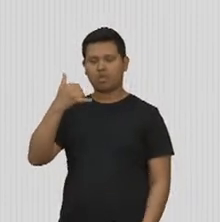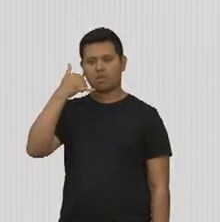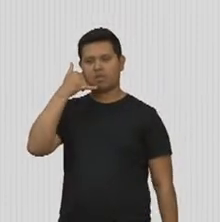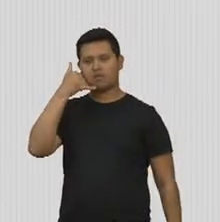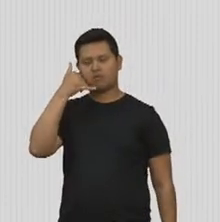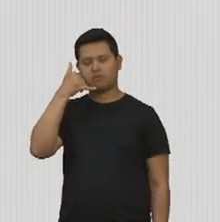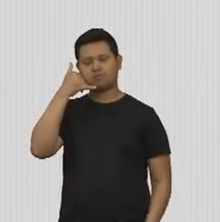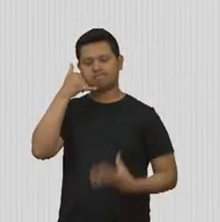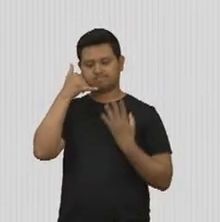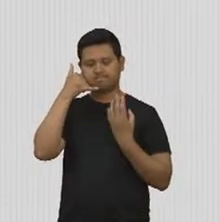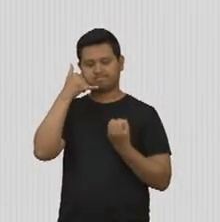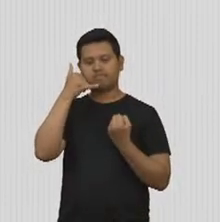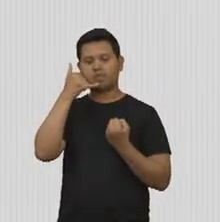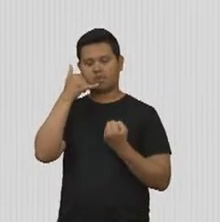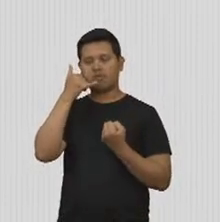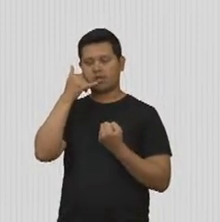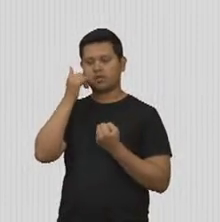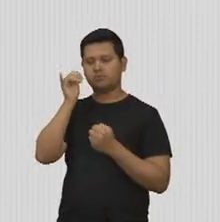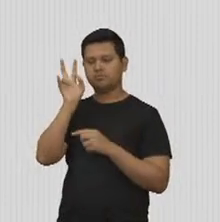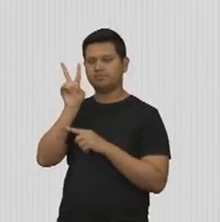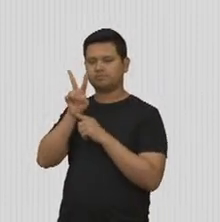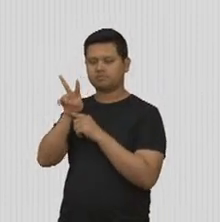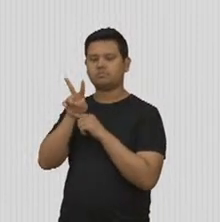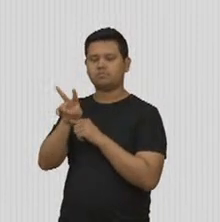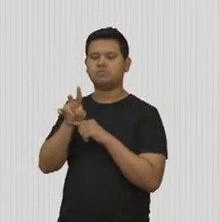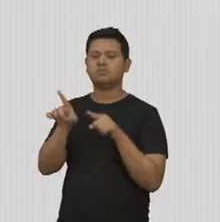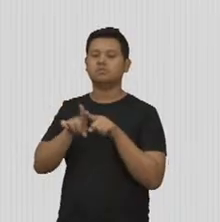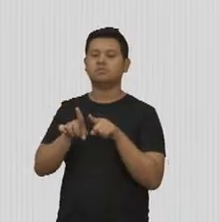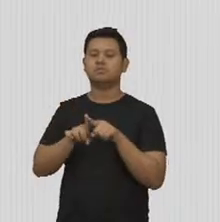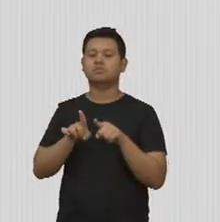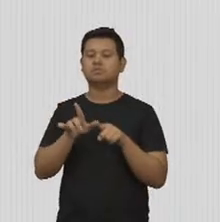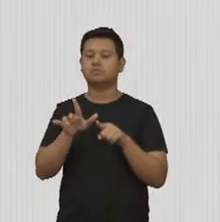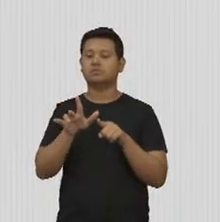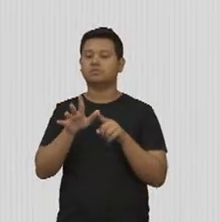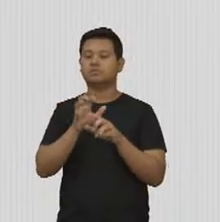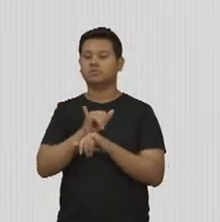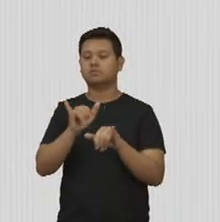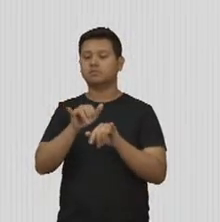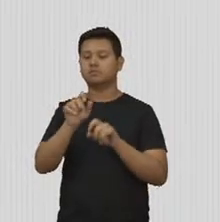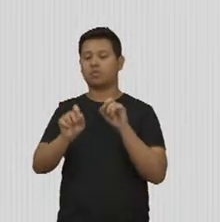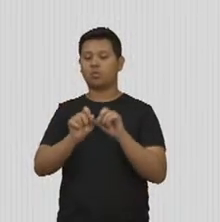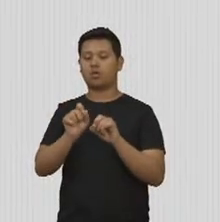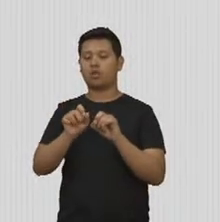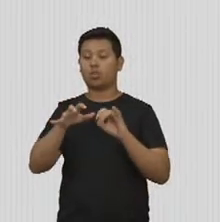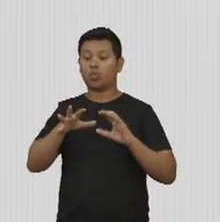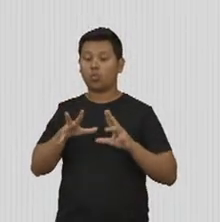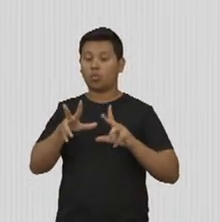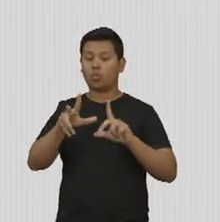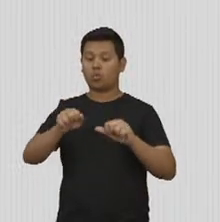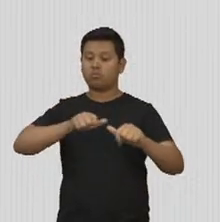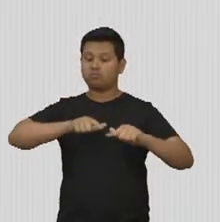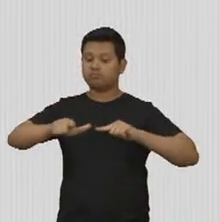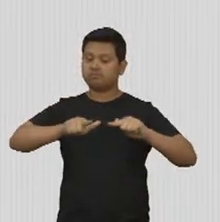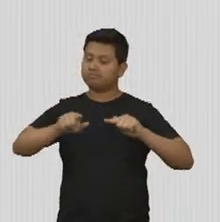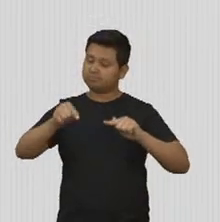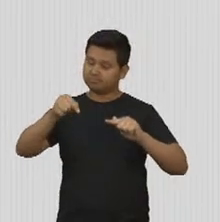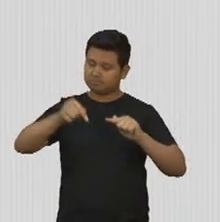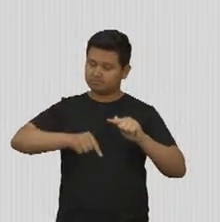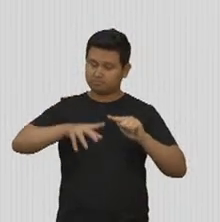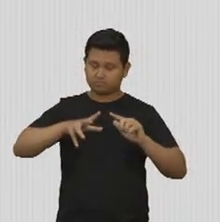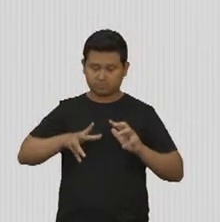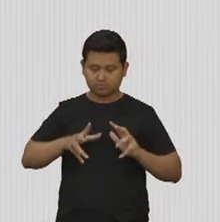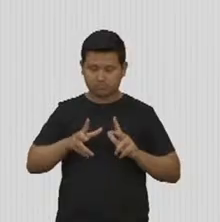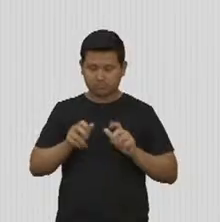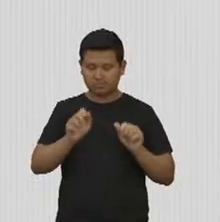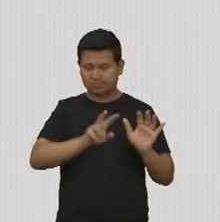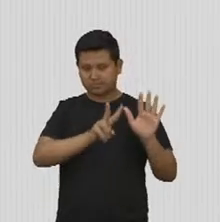toda a atenção necessária para o seu caso. E também frisar que todos os trabalhos que a gente realiza, tudo que a gente faz